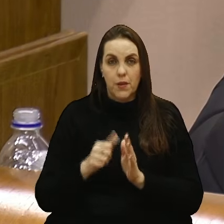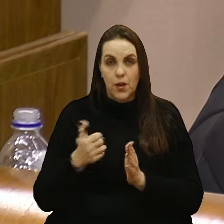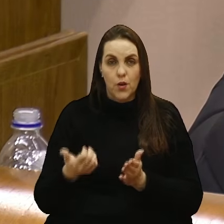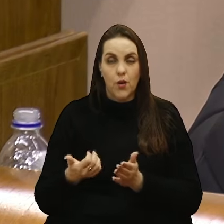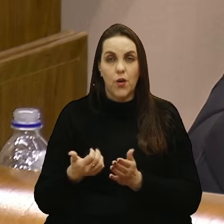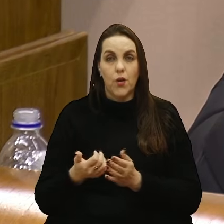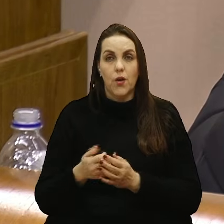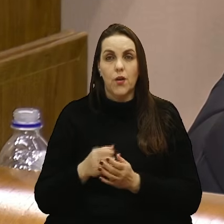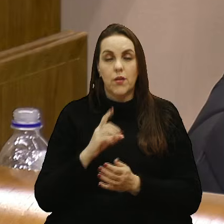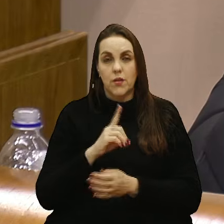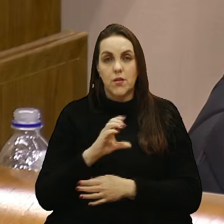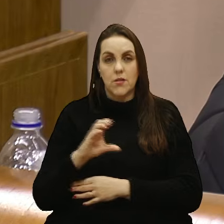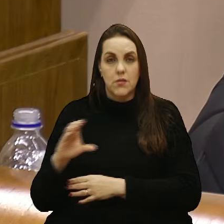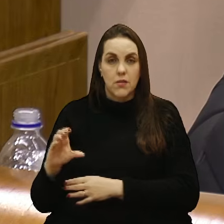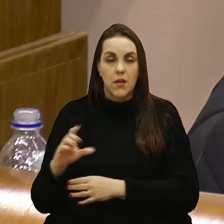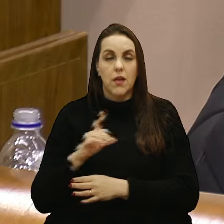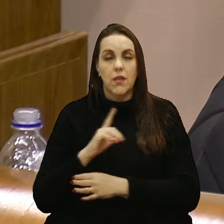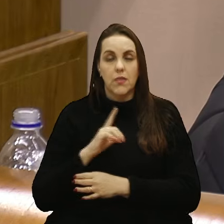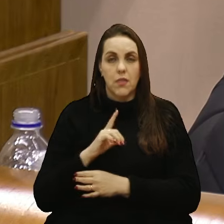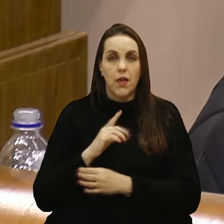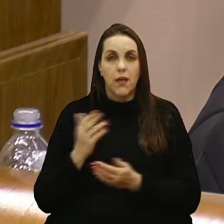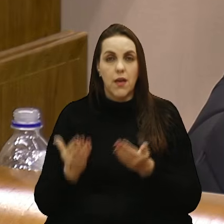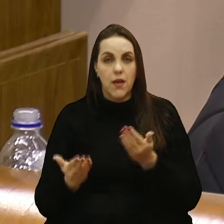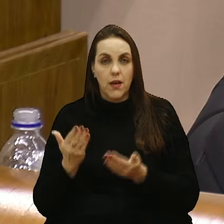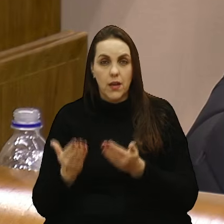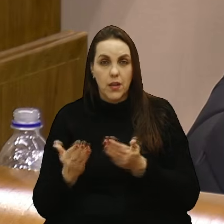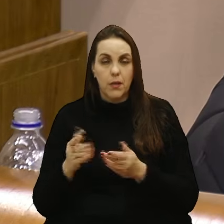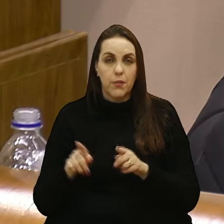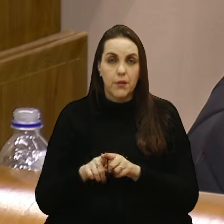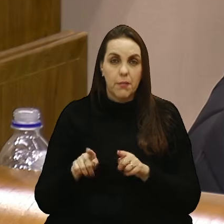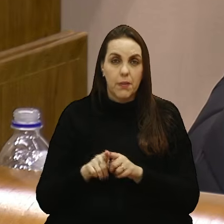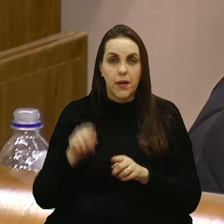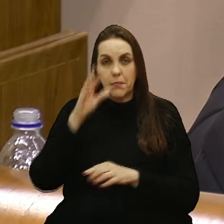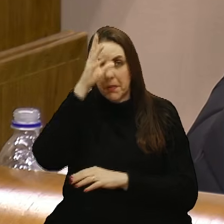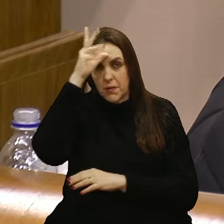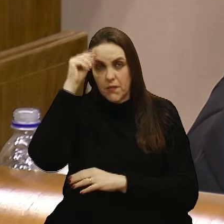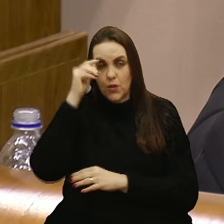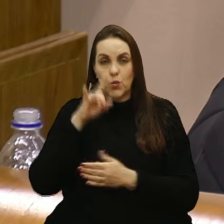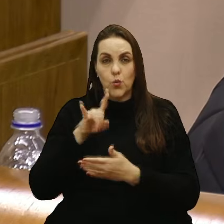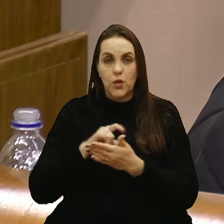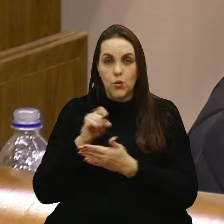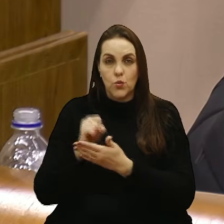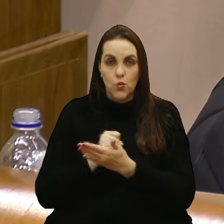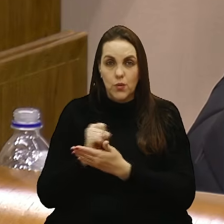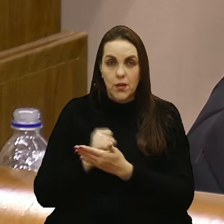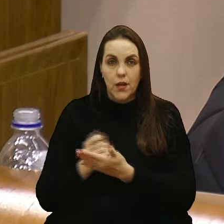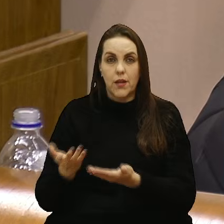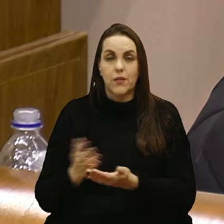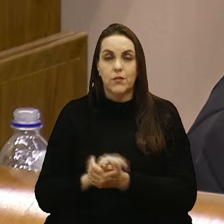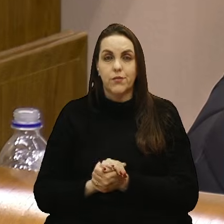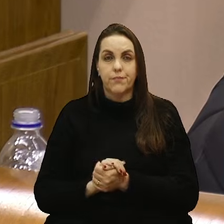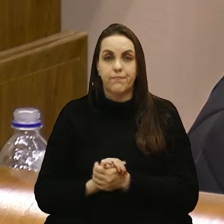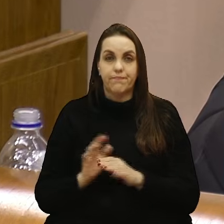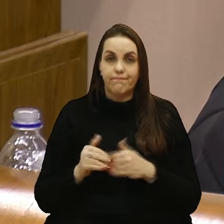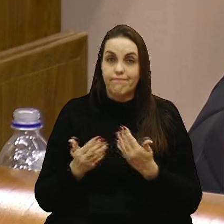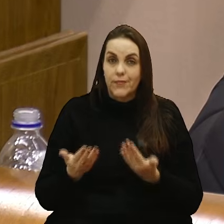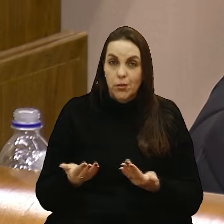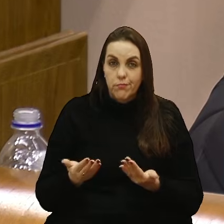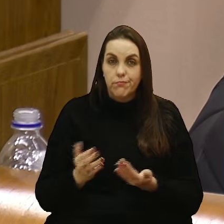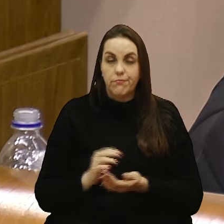DCC, buscando reequilíbrio junto à prefeitura dos nossos contratos, enfim.